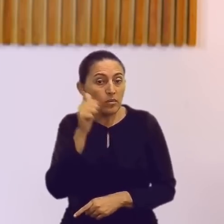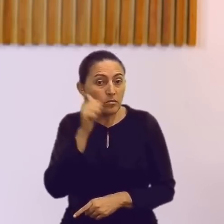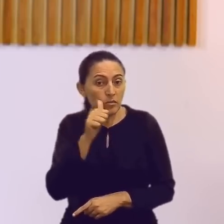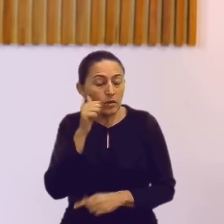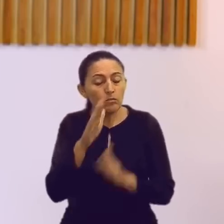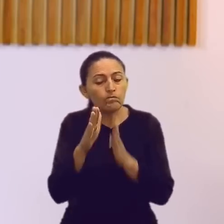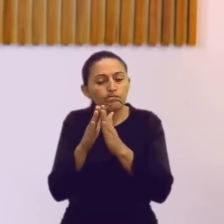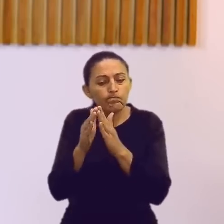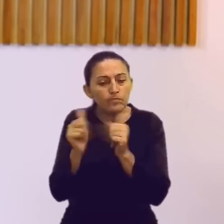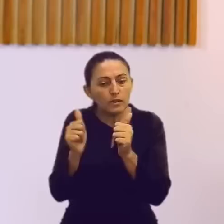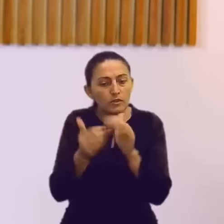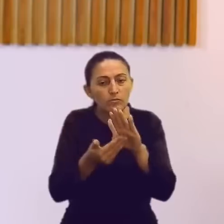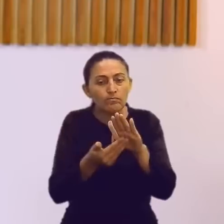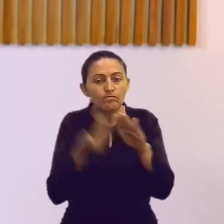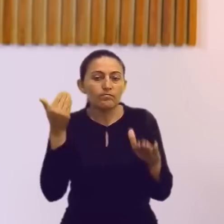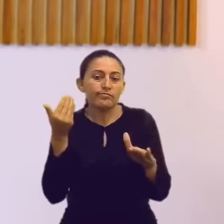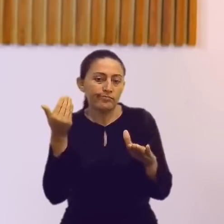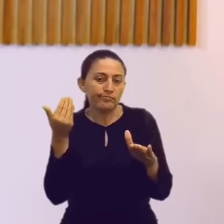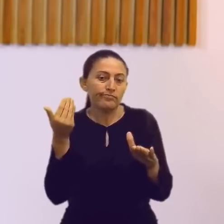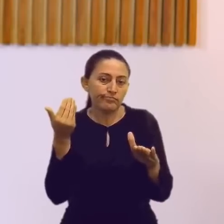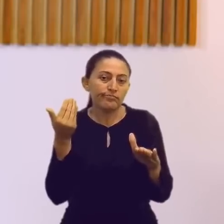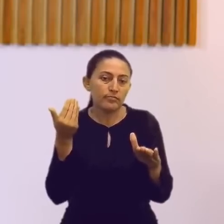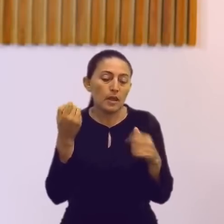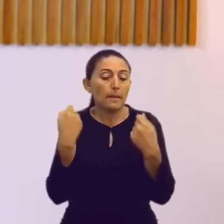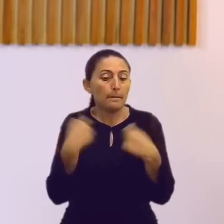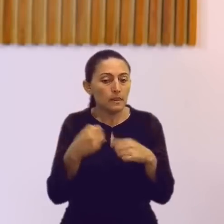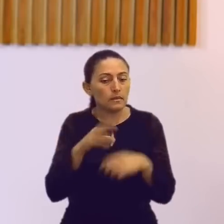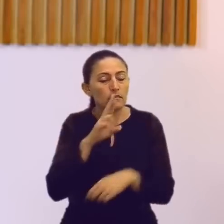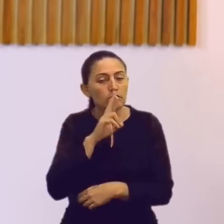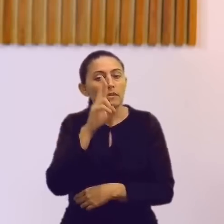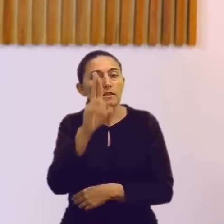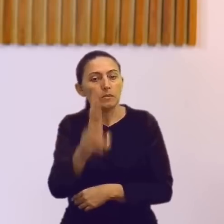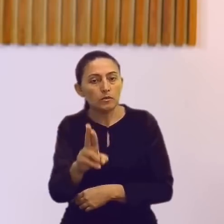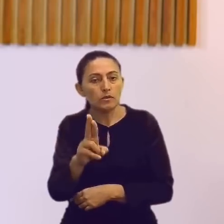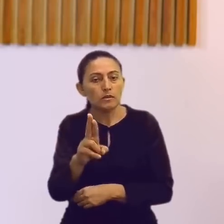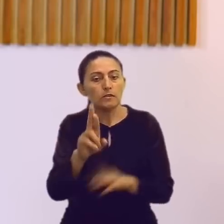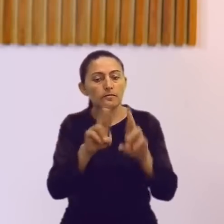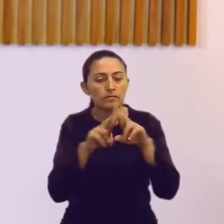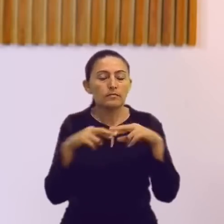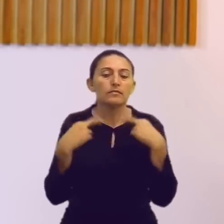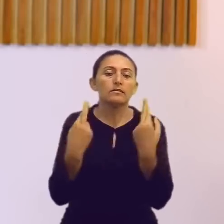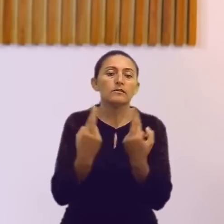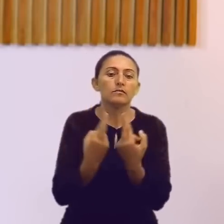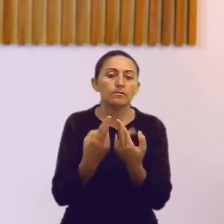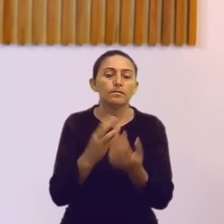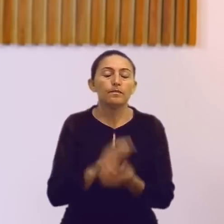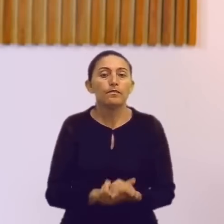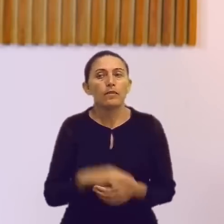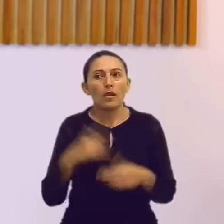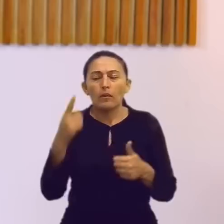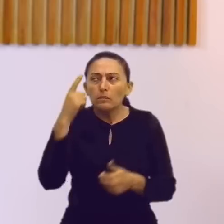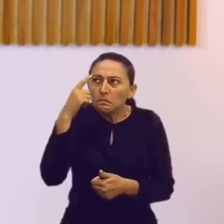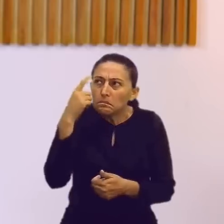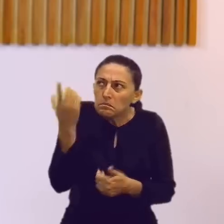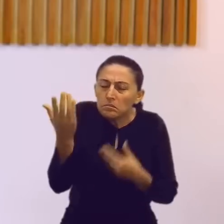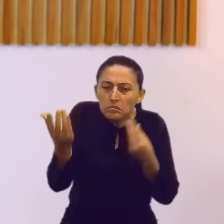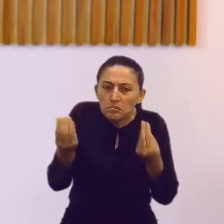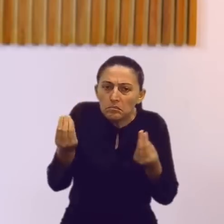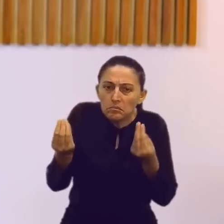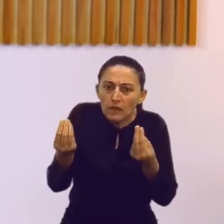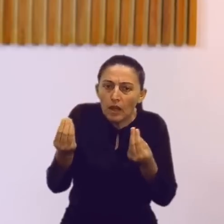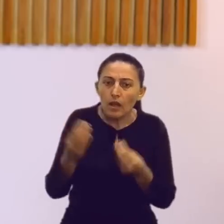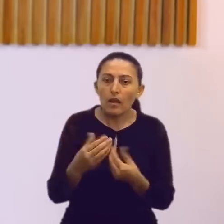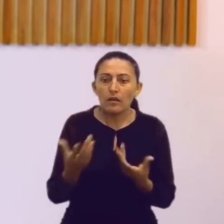pedido pendente e ele precisava então apresentar para a igreja. Então os membros ficaram ali aguardando o pastor